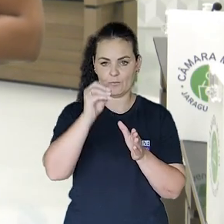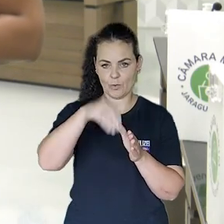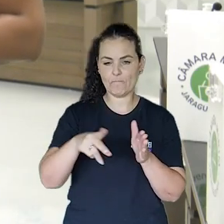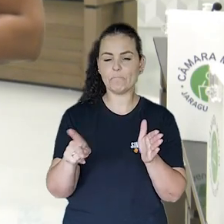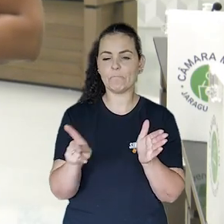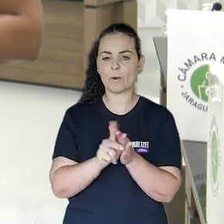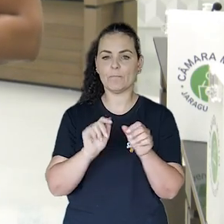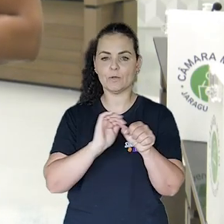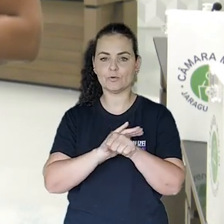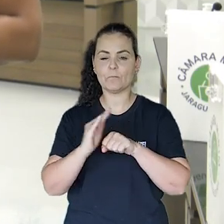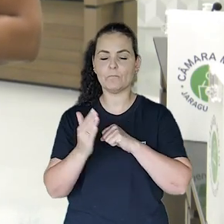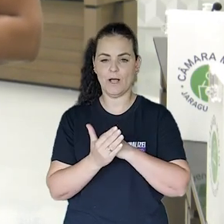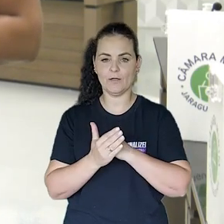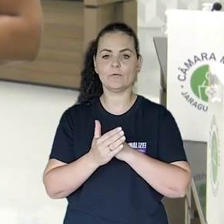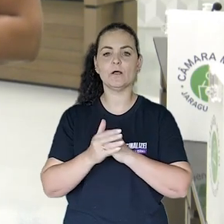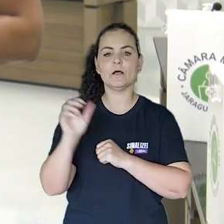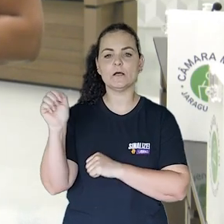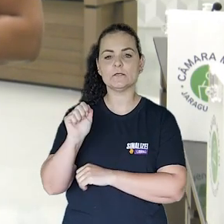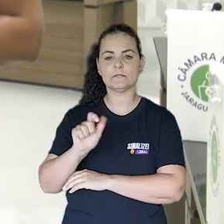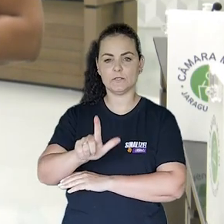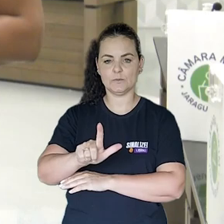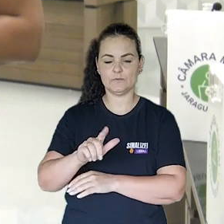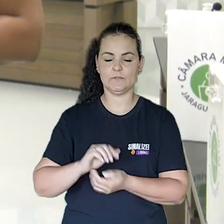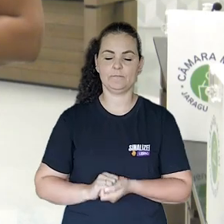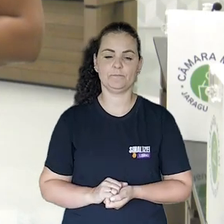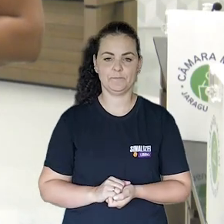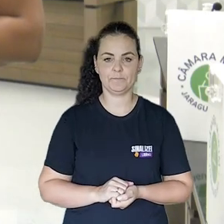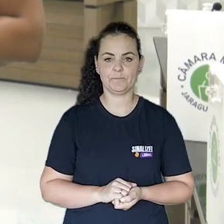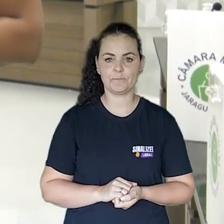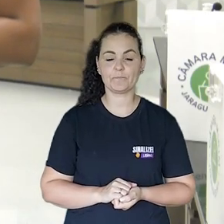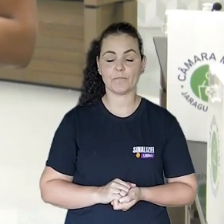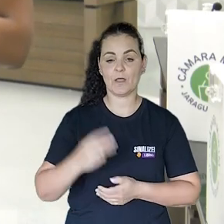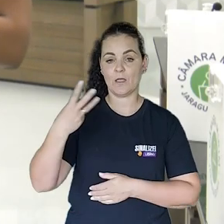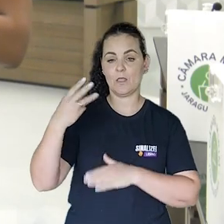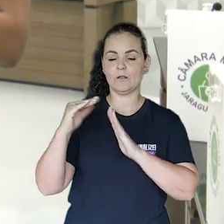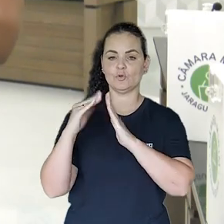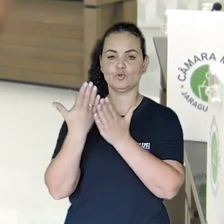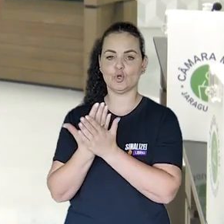Terceira escola, Erich Gritzmacher.